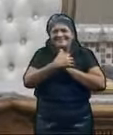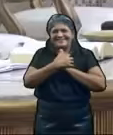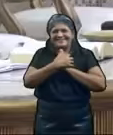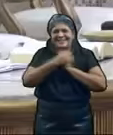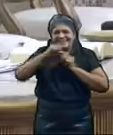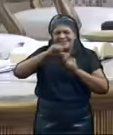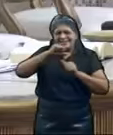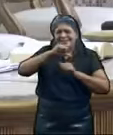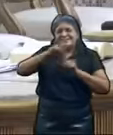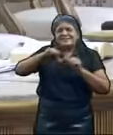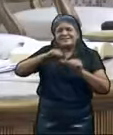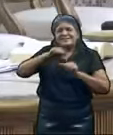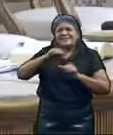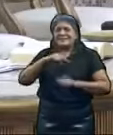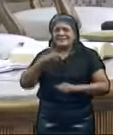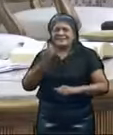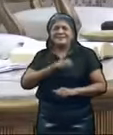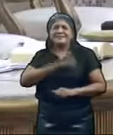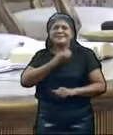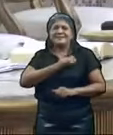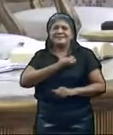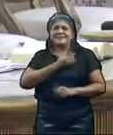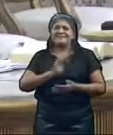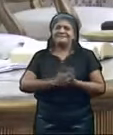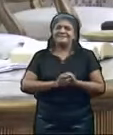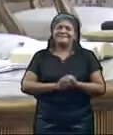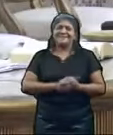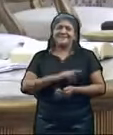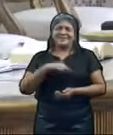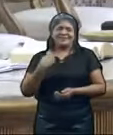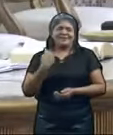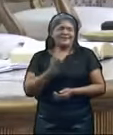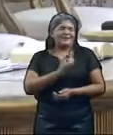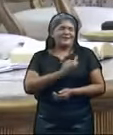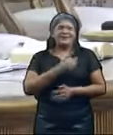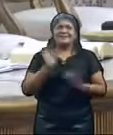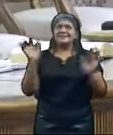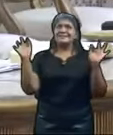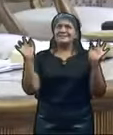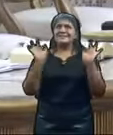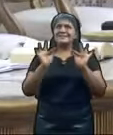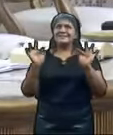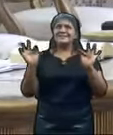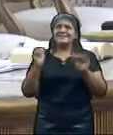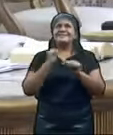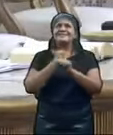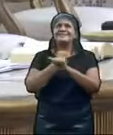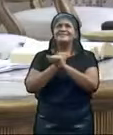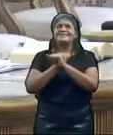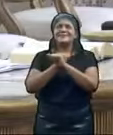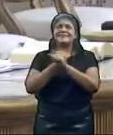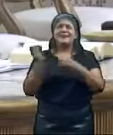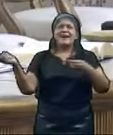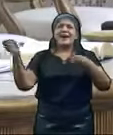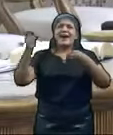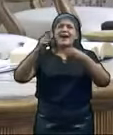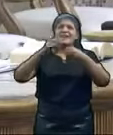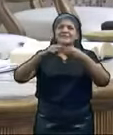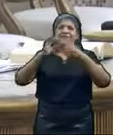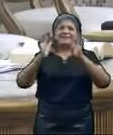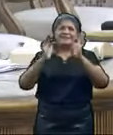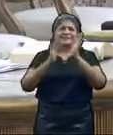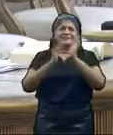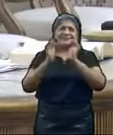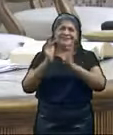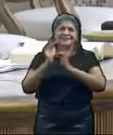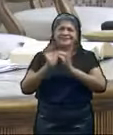do céu uma Benson feliz é aquele que espelha a piedade que há em Cristo